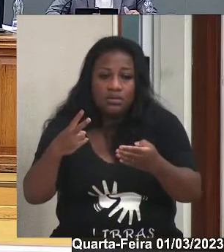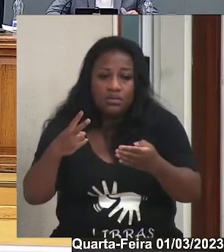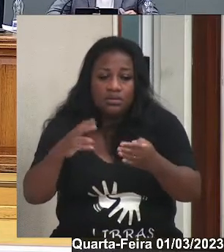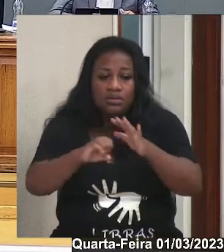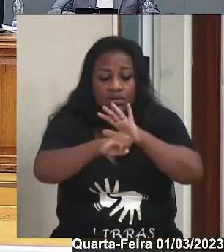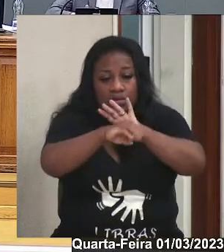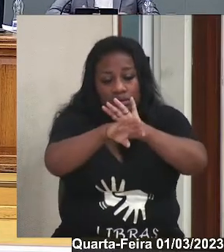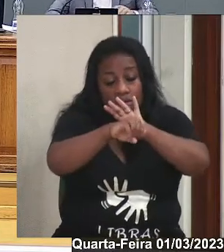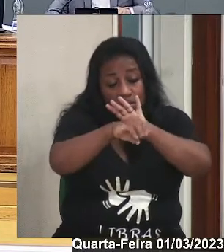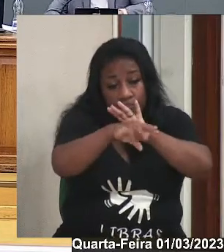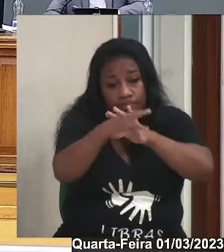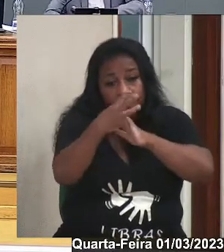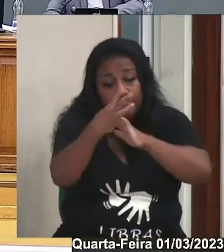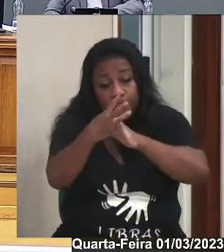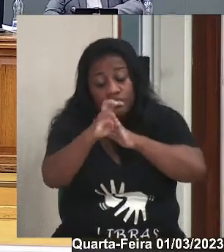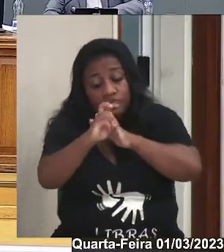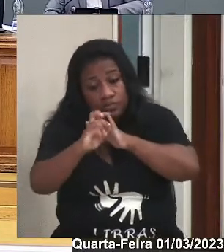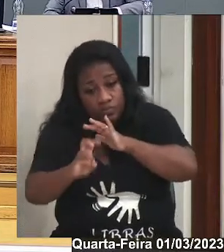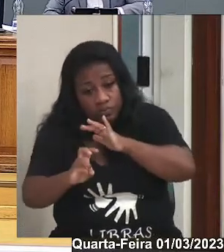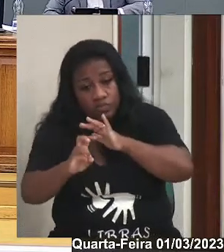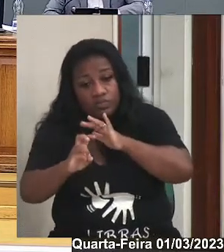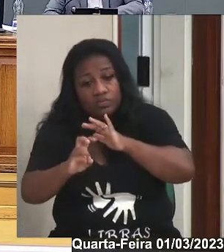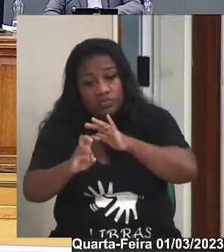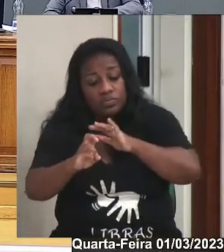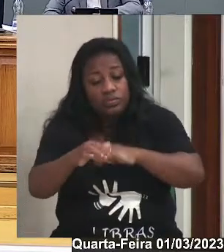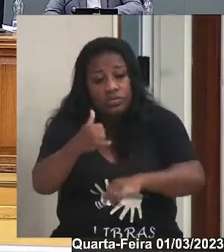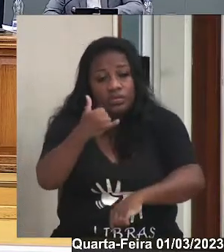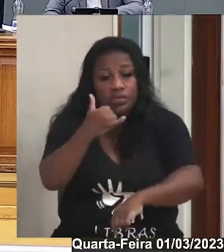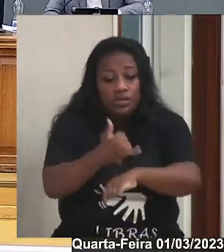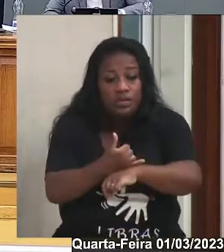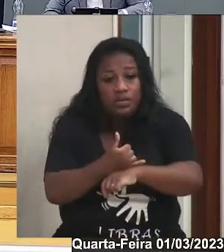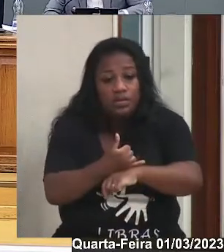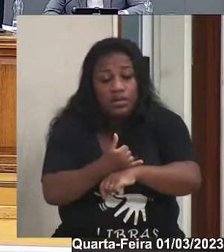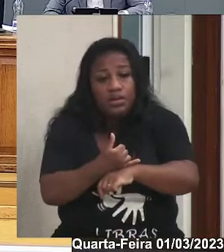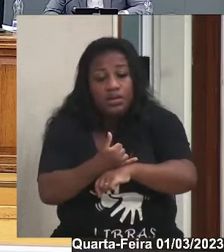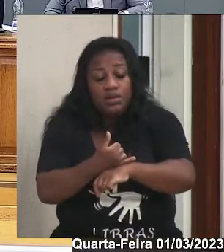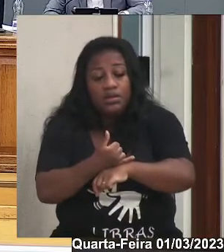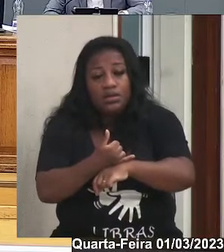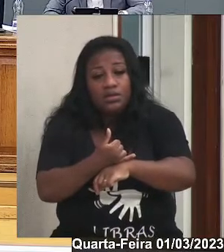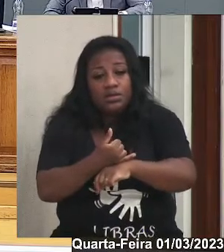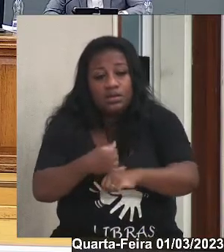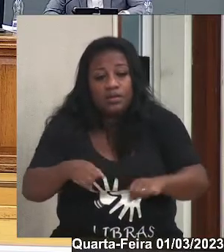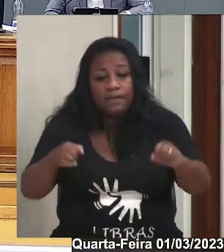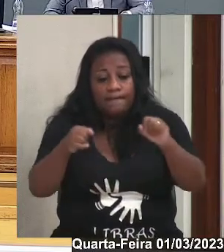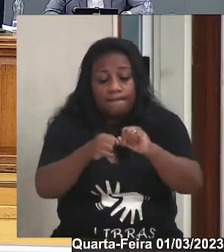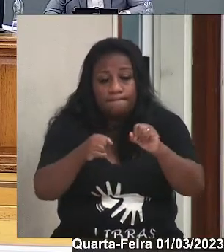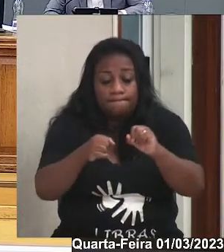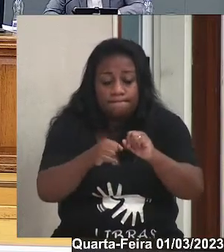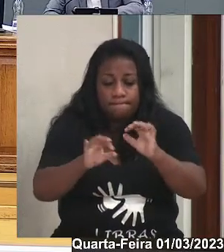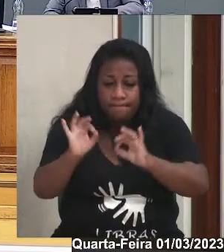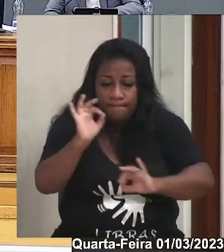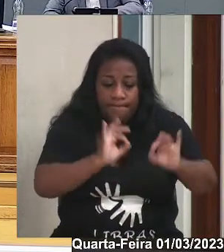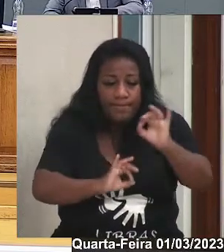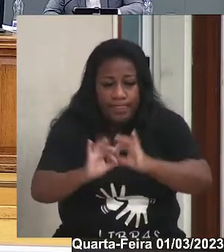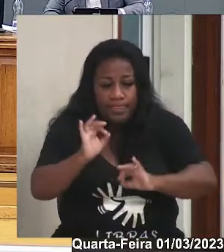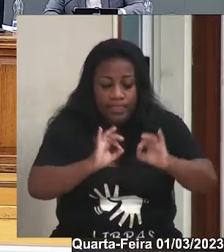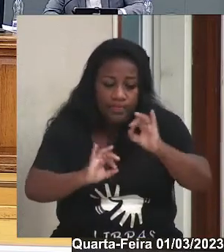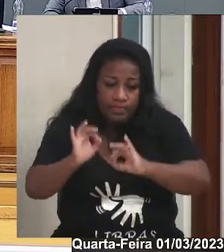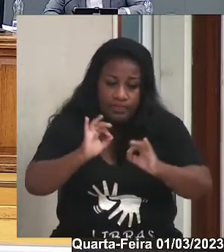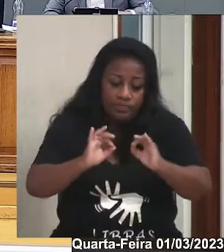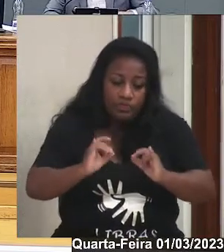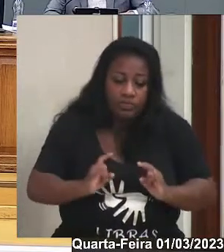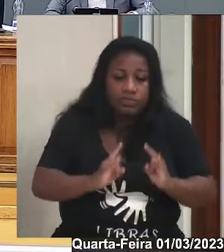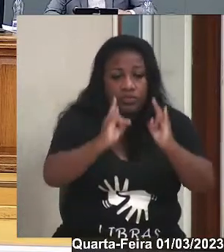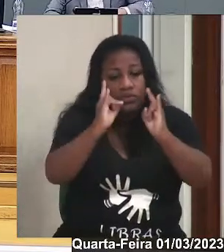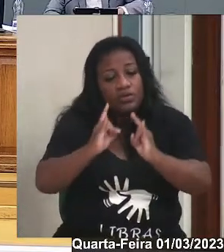Limpo. Indicação 35/23. Indicação ao chefe do Poder Executivo Municipal que seja efetuado estudo para regularização fundiária